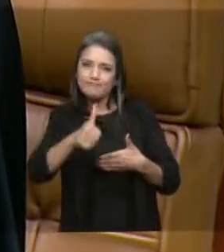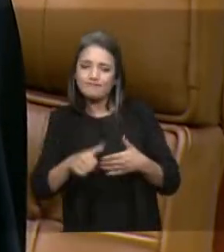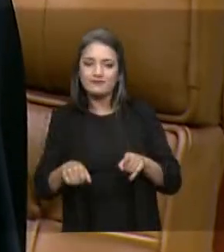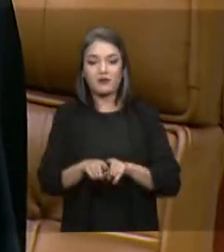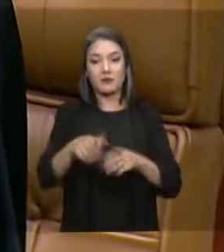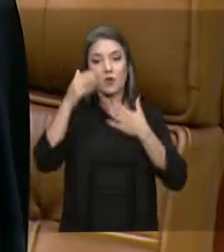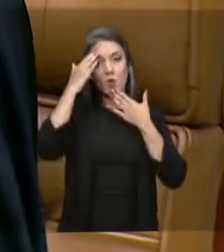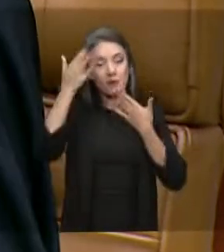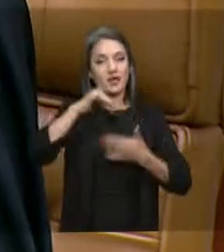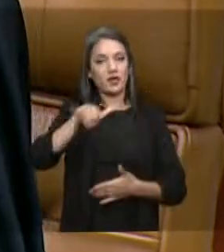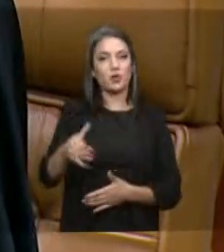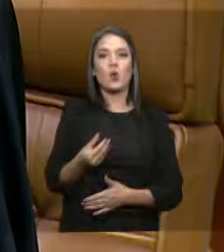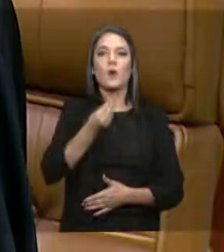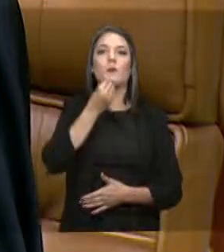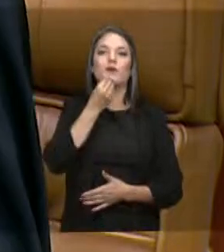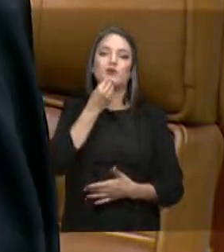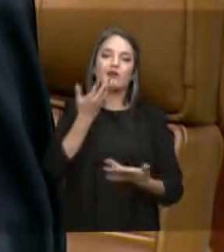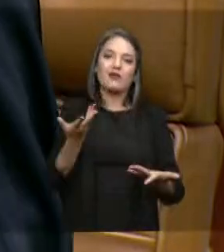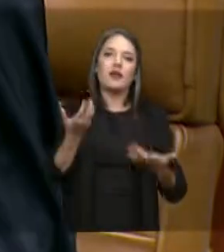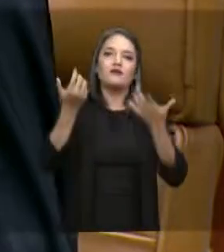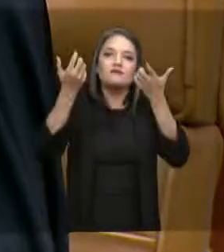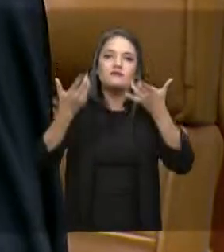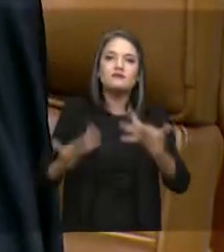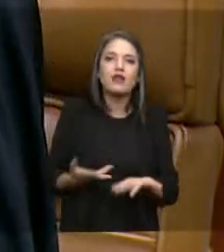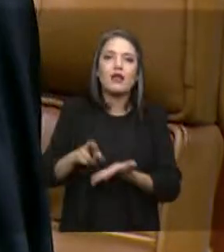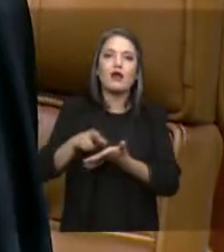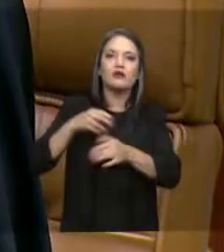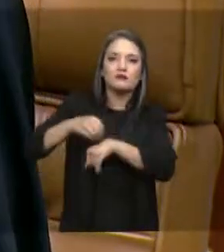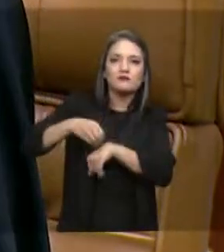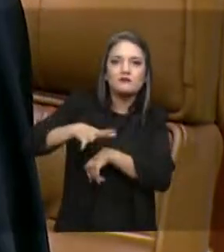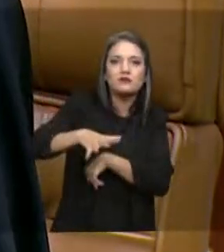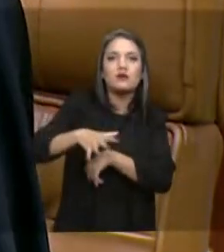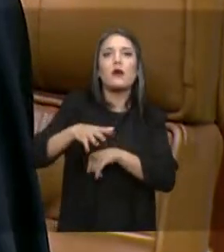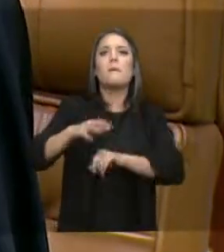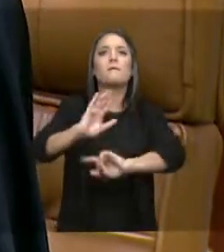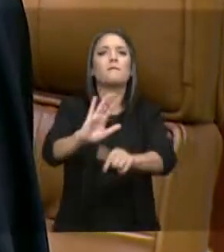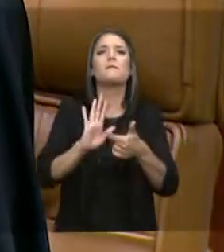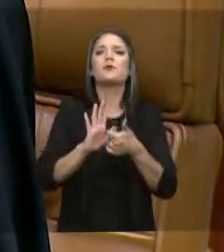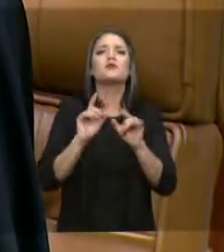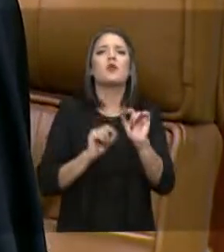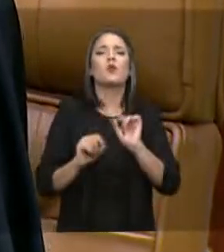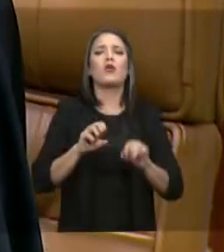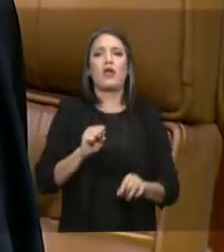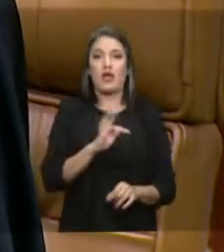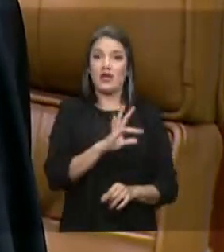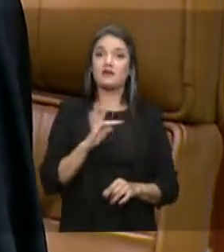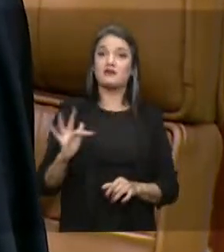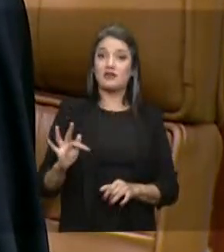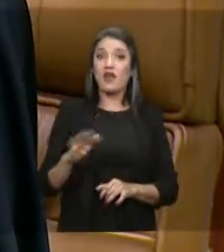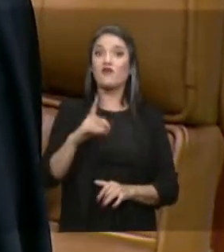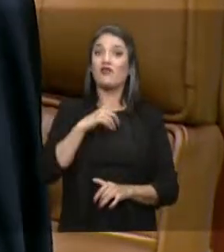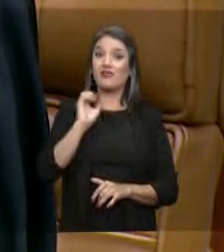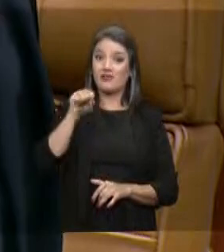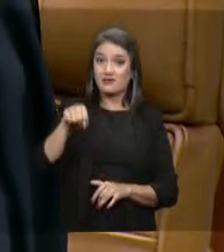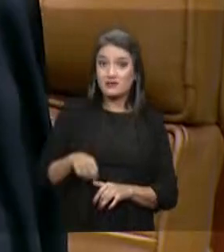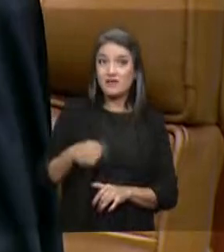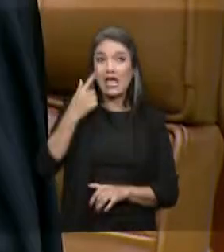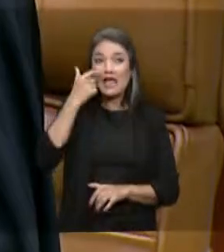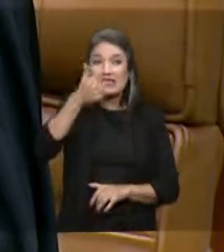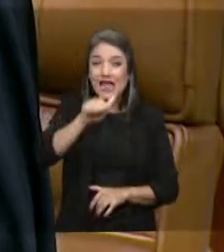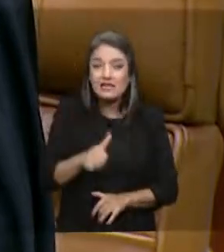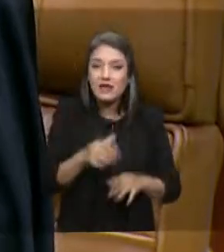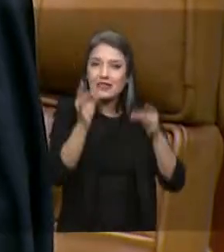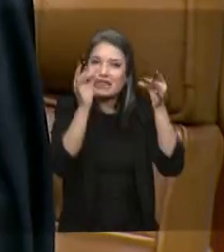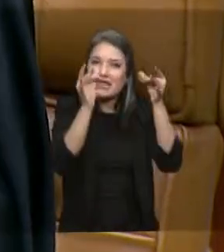oportunidade de poder fazer esse relatório para que fique claro que o Supremo Tribunal Federal está analisando de forma